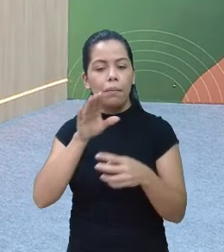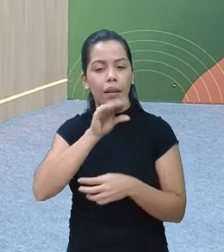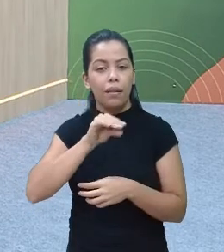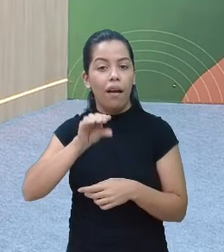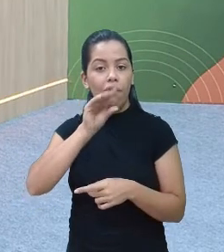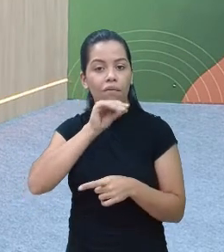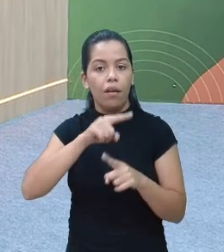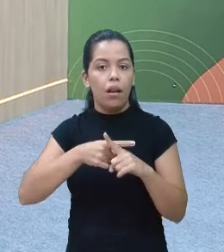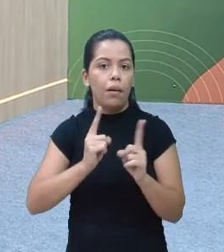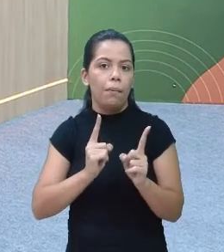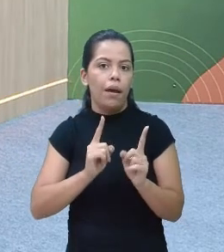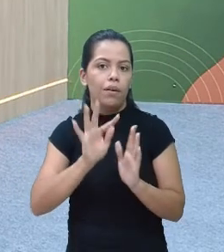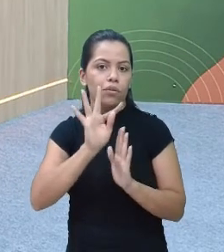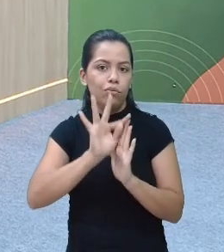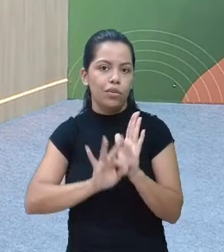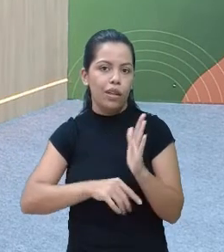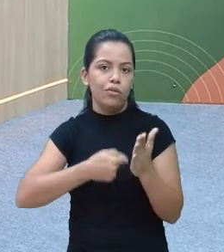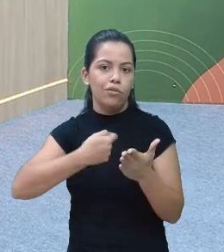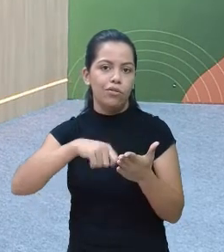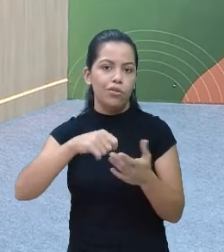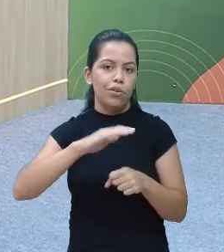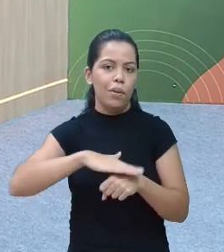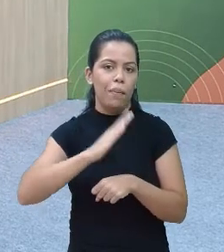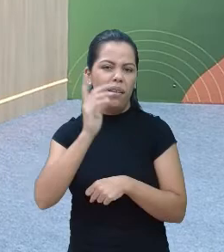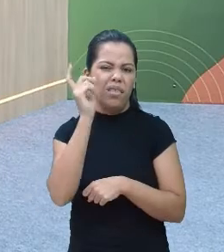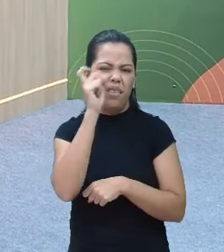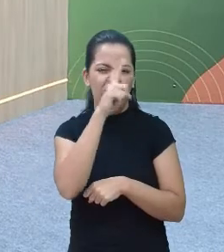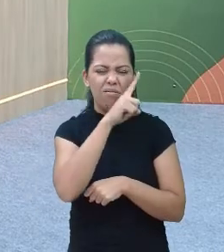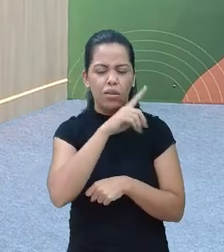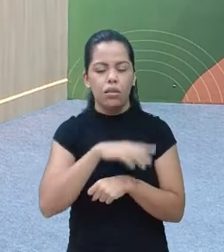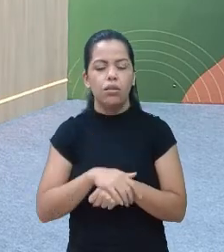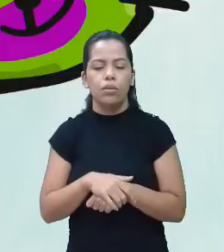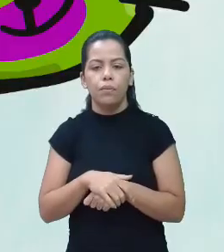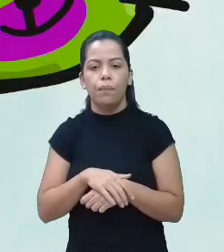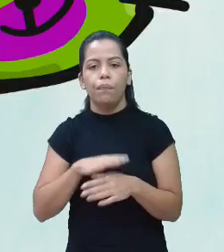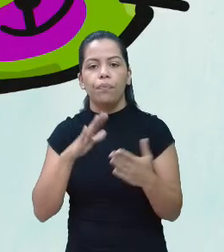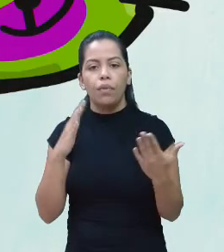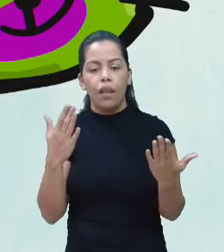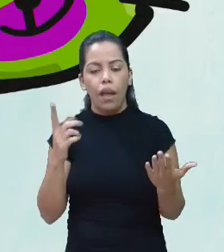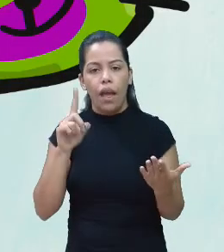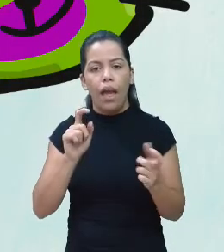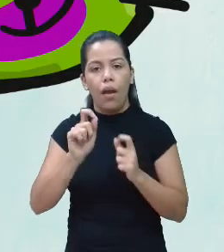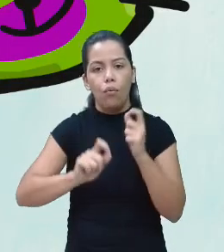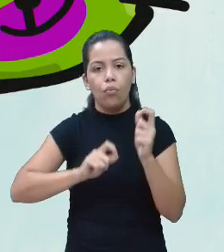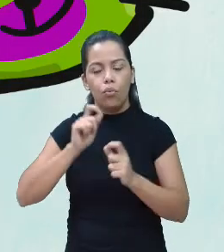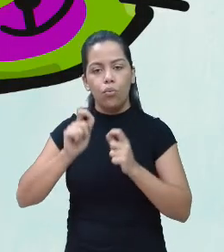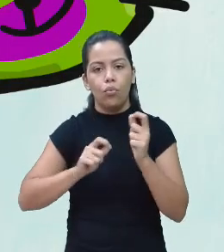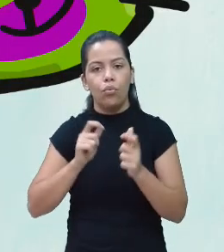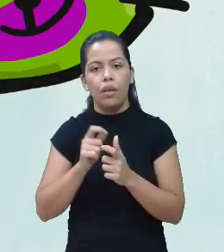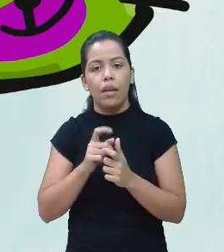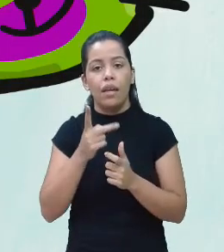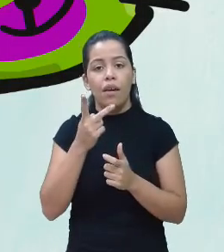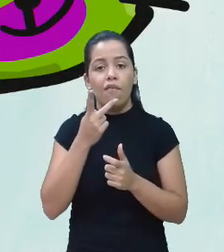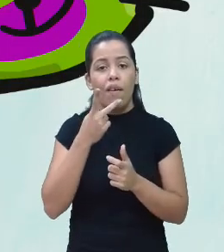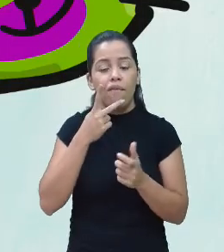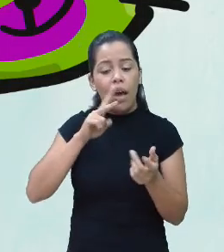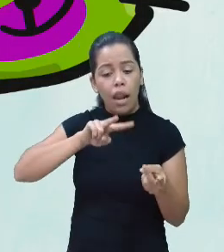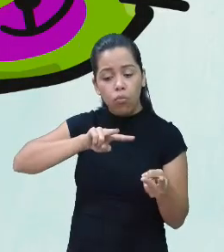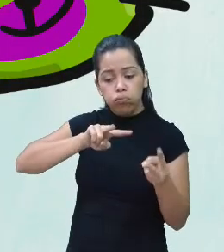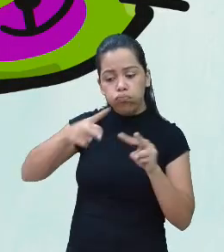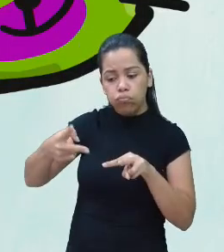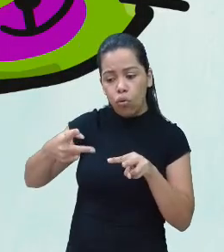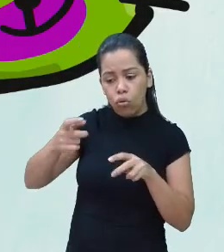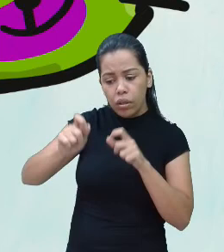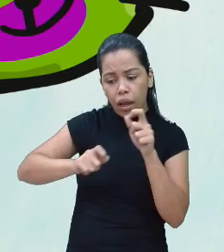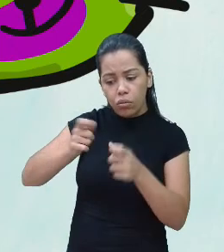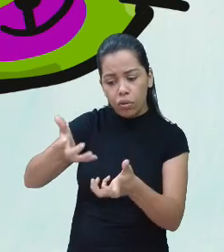pode ser um pouquinho mais difícil, tá certo? A figura é uma figura por meio da qual se diz o contrário do que se quer dar a entender.